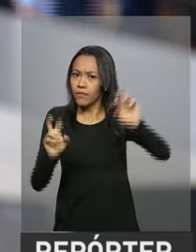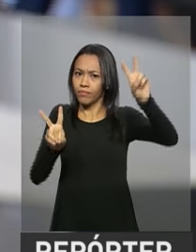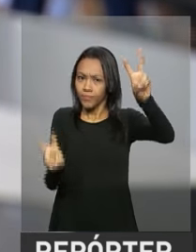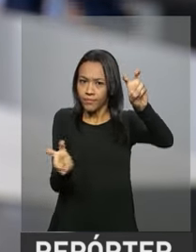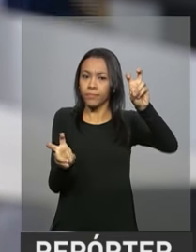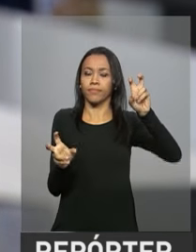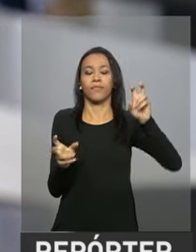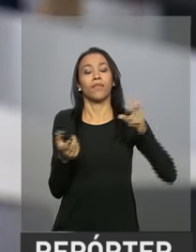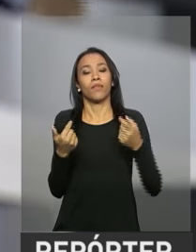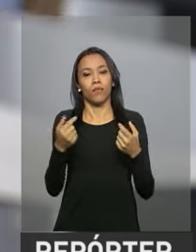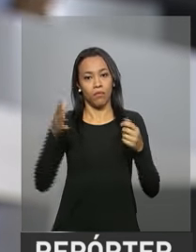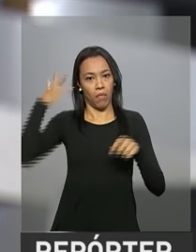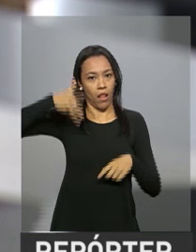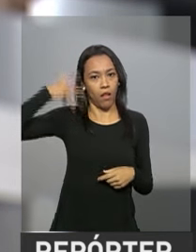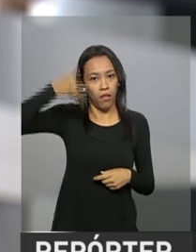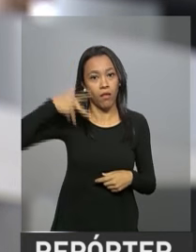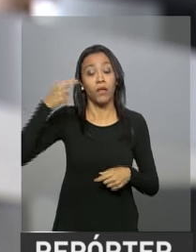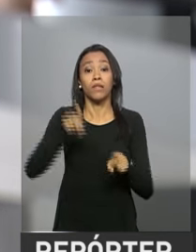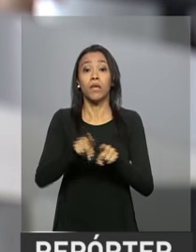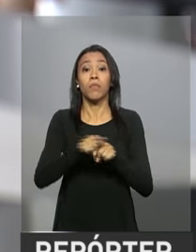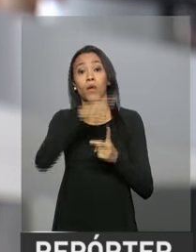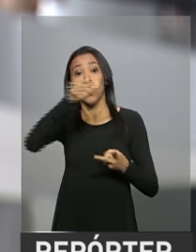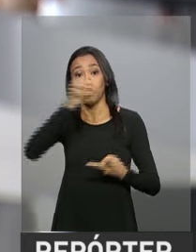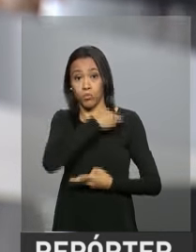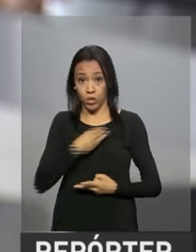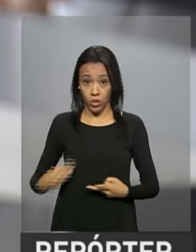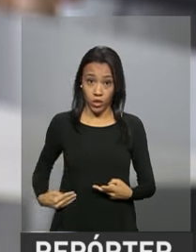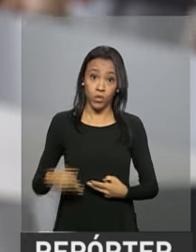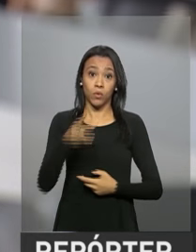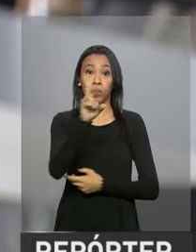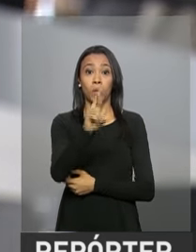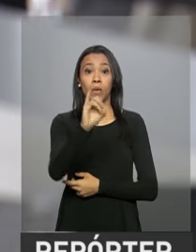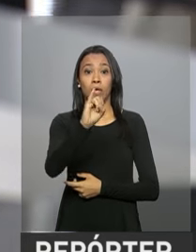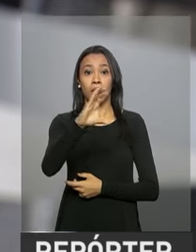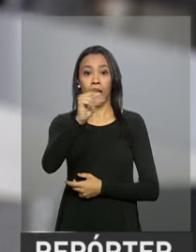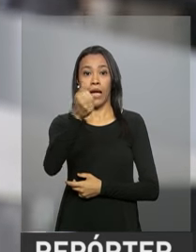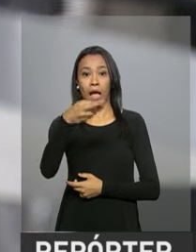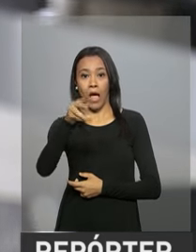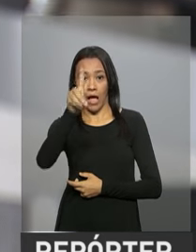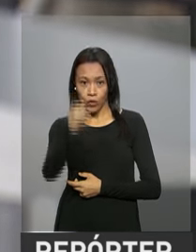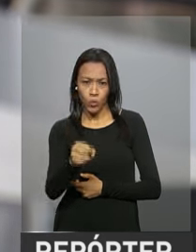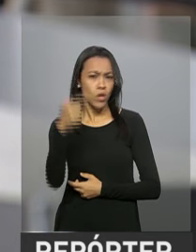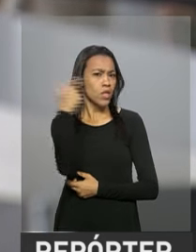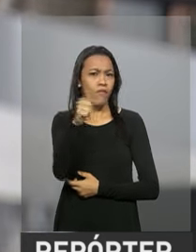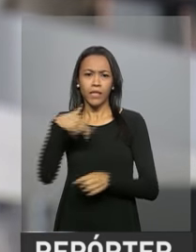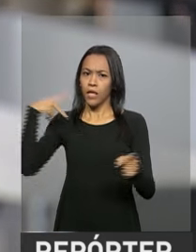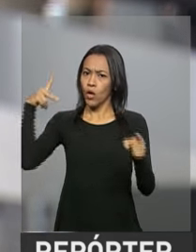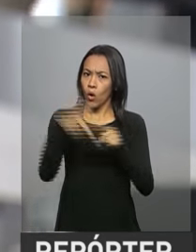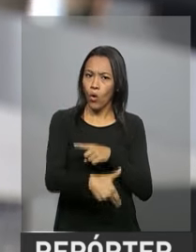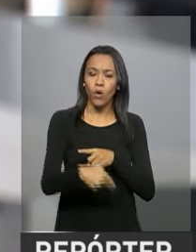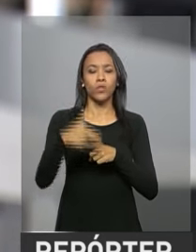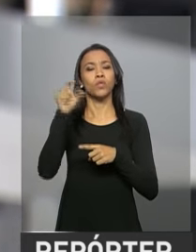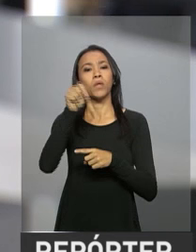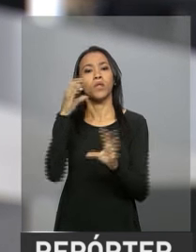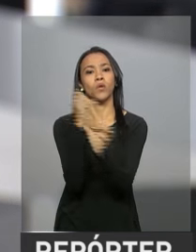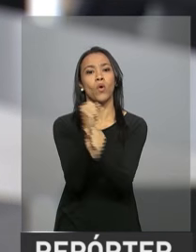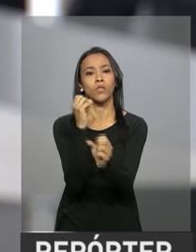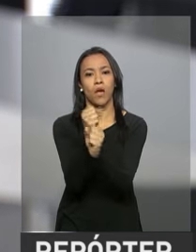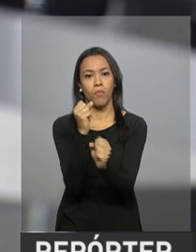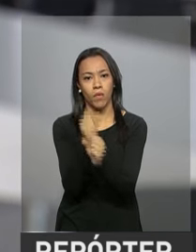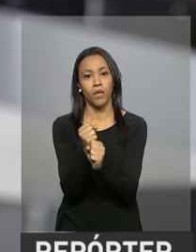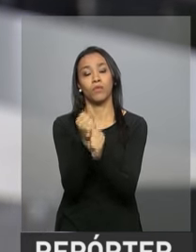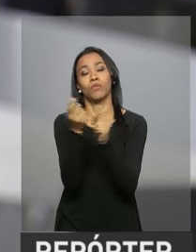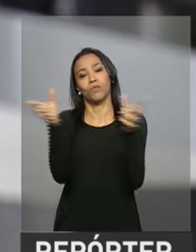Brasília o ministro da saúde Ricardo Barros garantiu que não ocorrerão cortes no orçamento do SUS o sistema